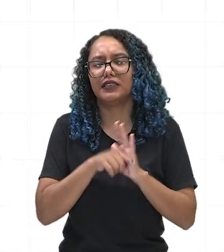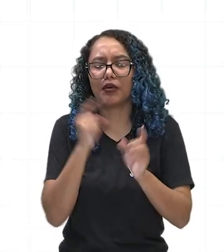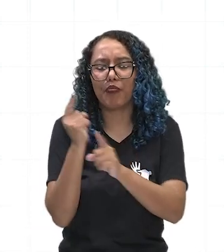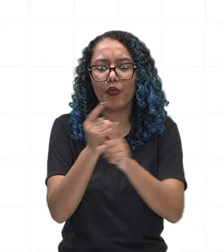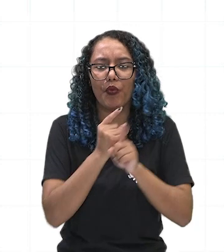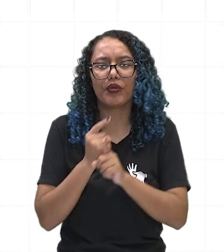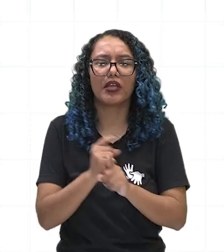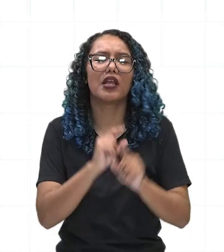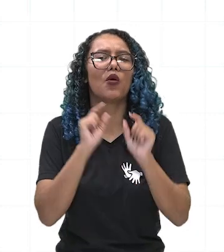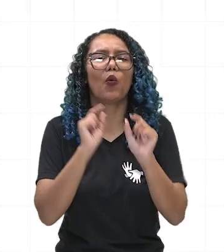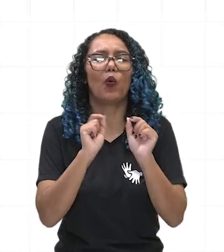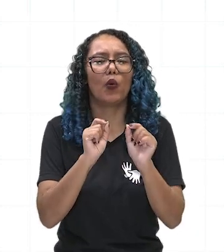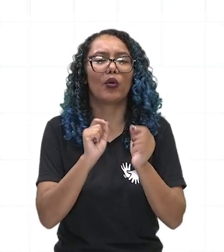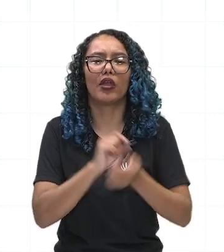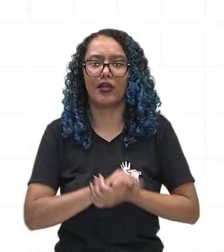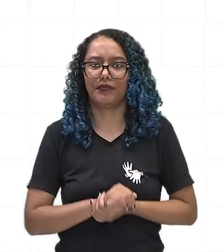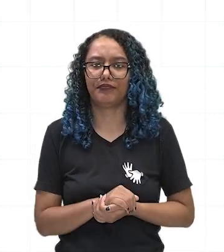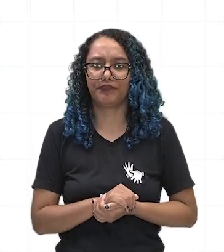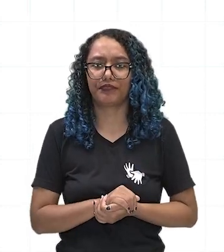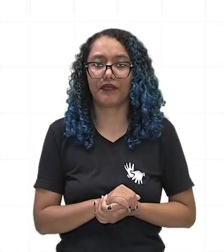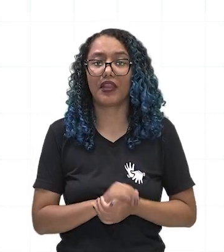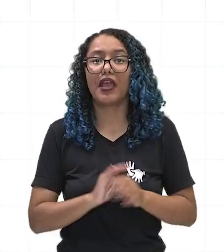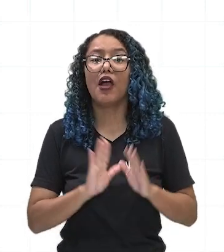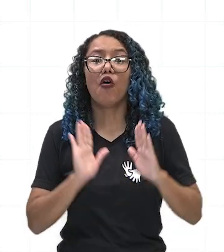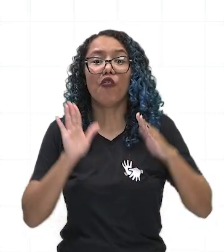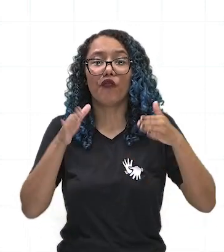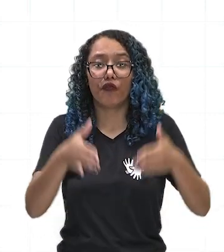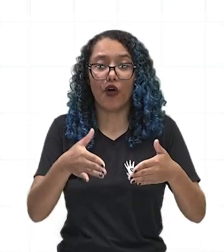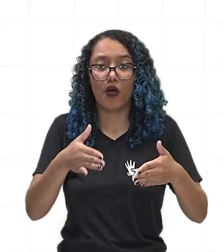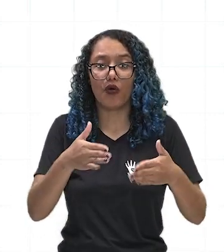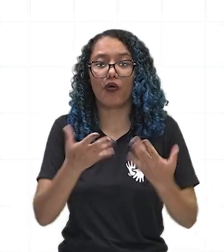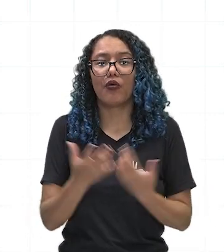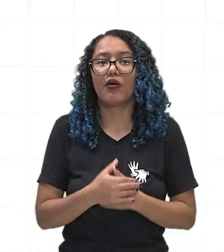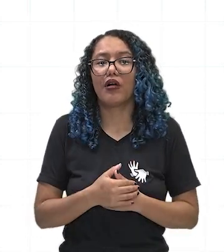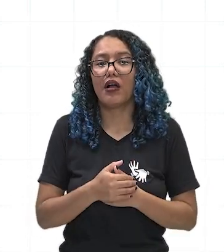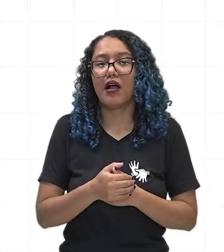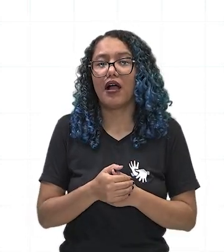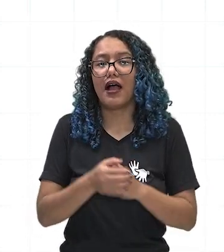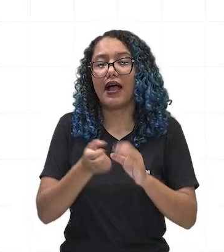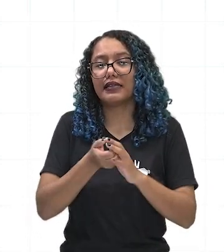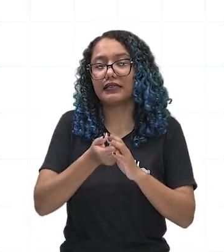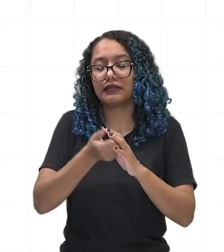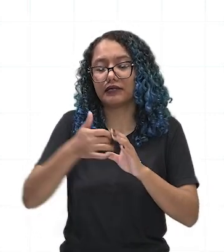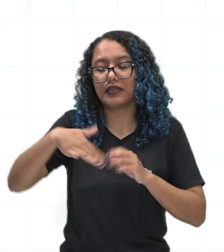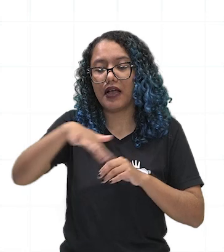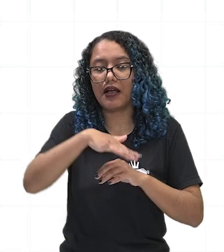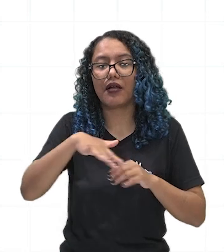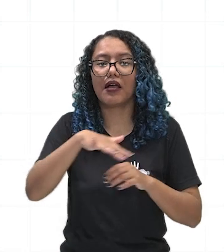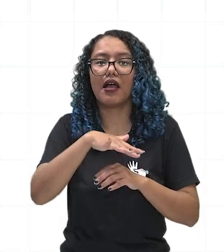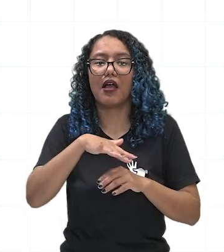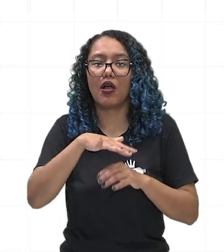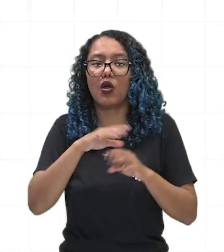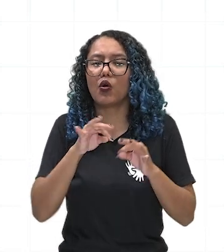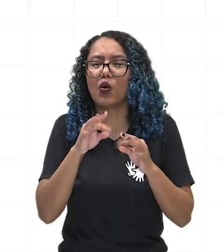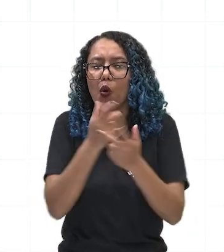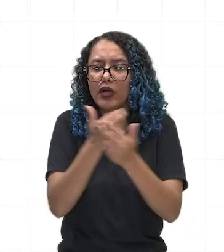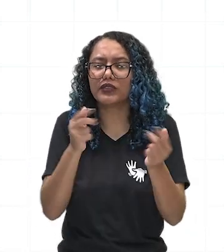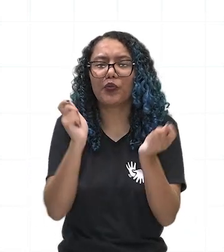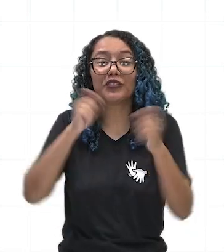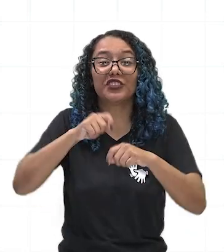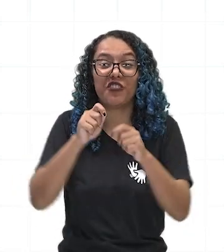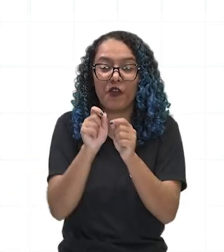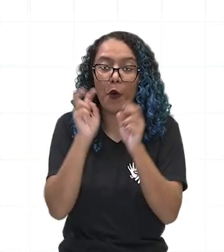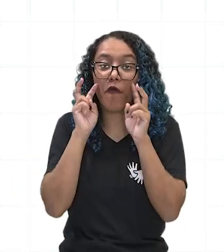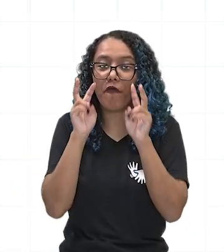se basearam nas características macroscópicas, ou seja, tudo aquilo que é mais visível ao olho nu. E por isso foi